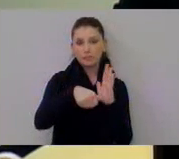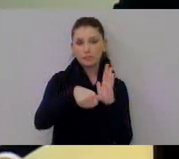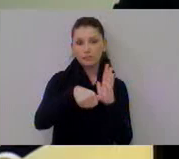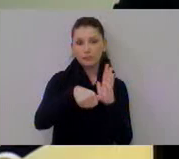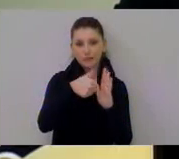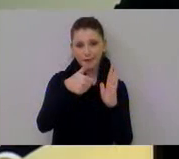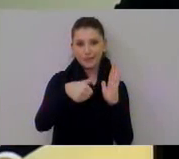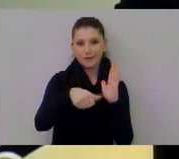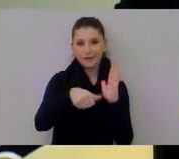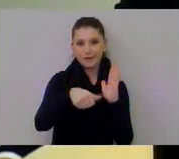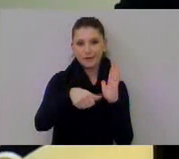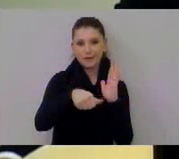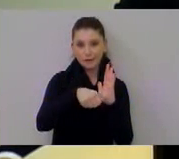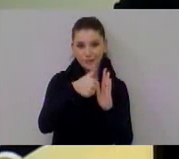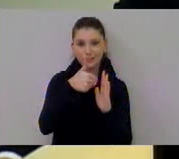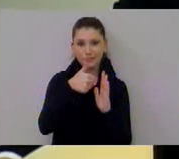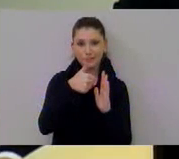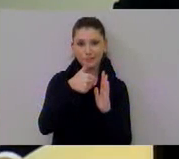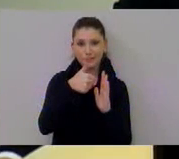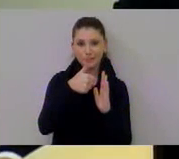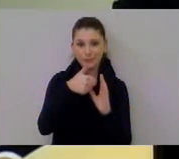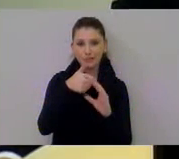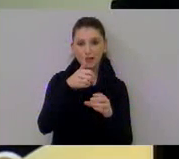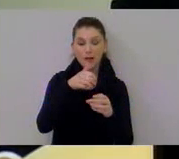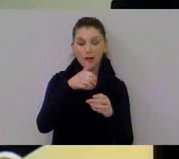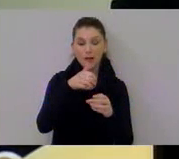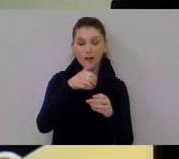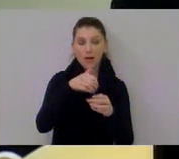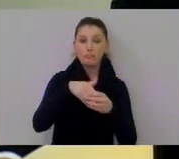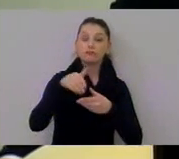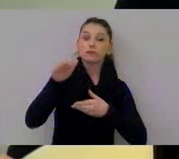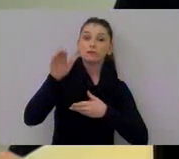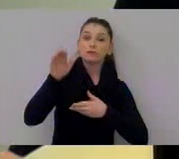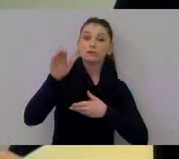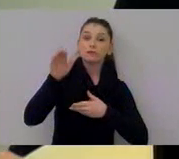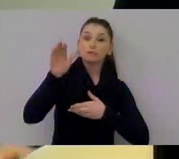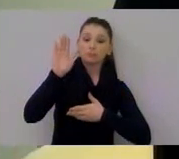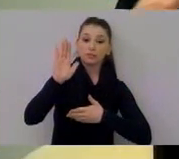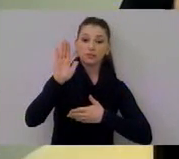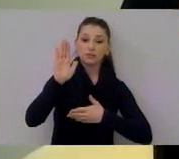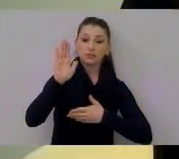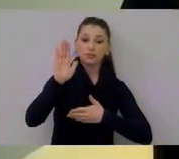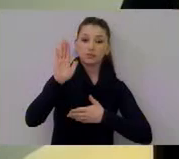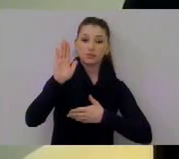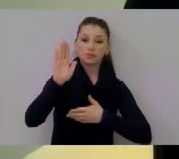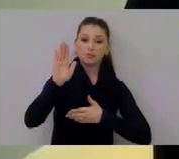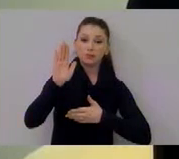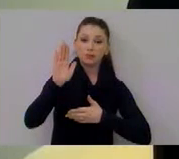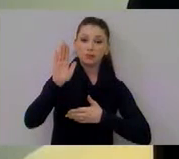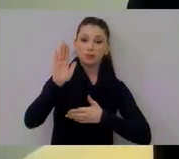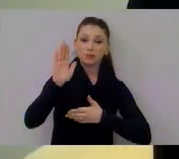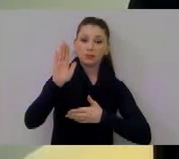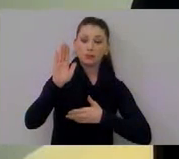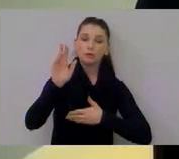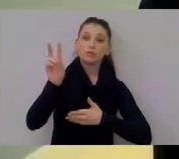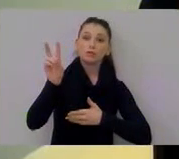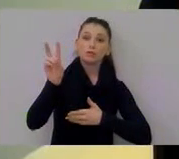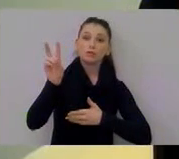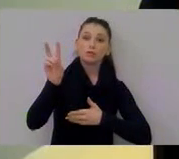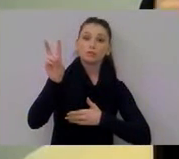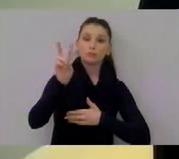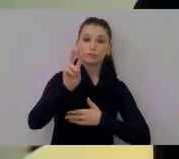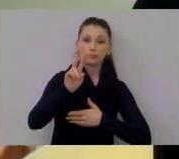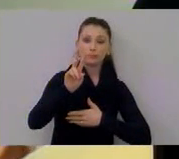do nosso ex-governador Luiz Henrique da Silva em Criciúma, em 2002